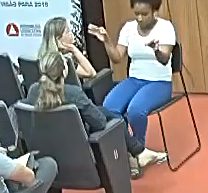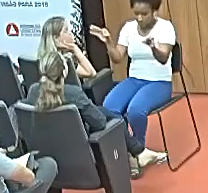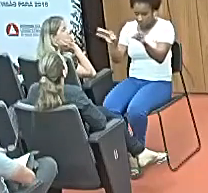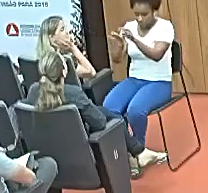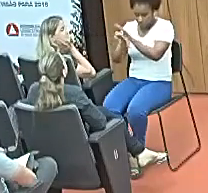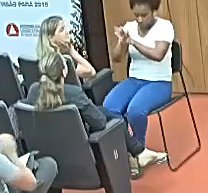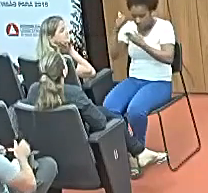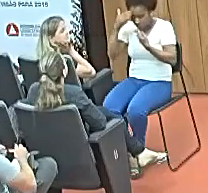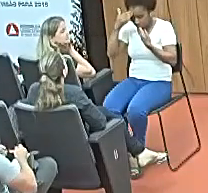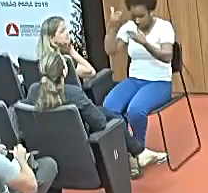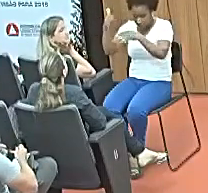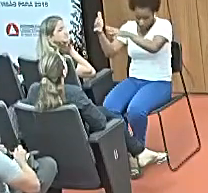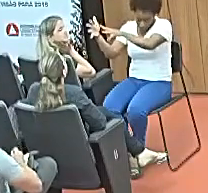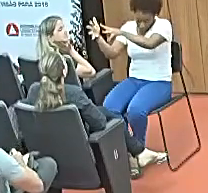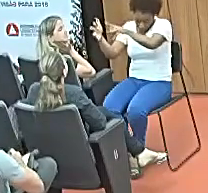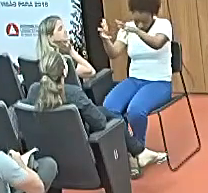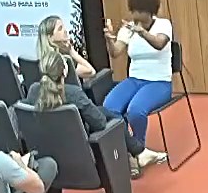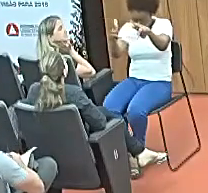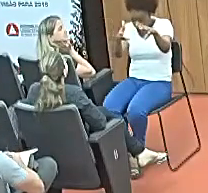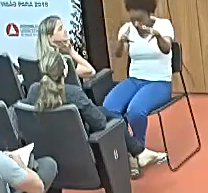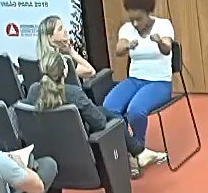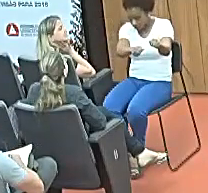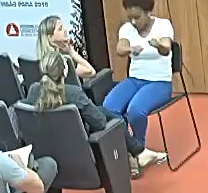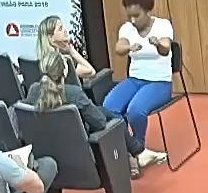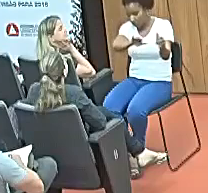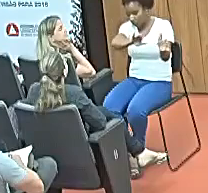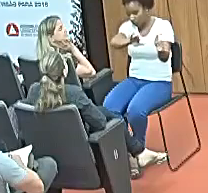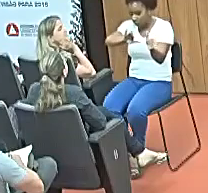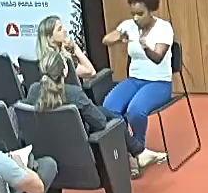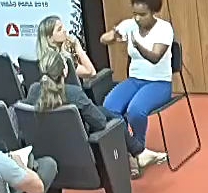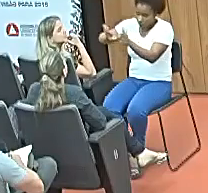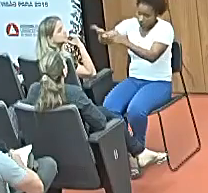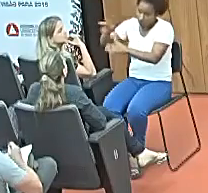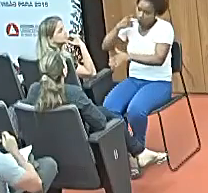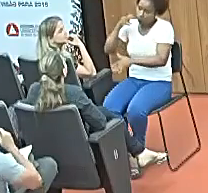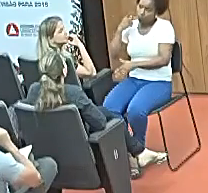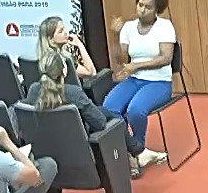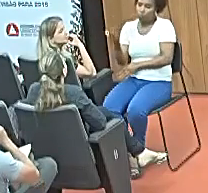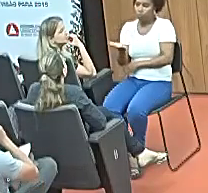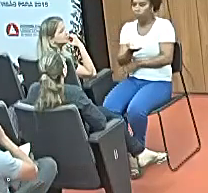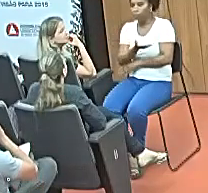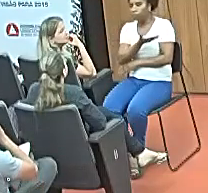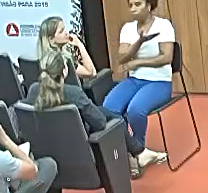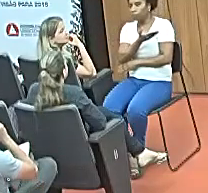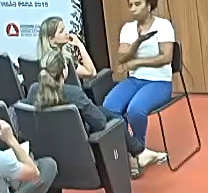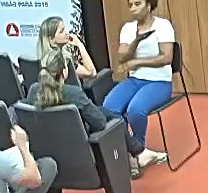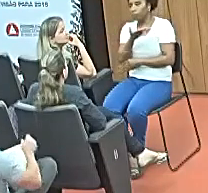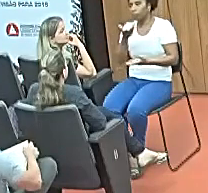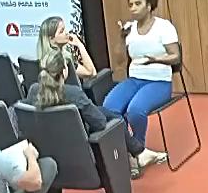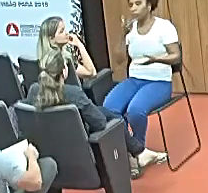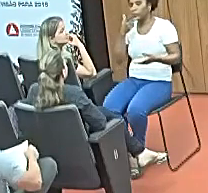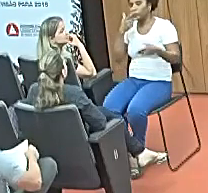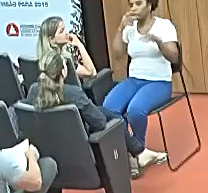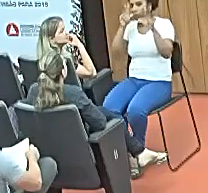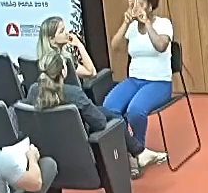obrigado rodrigo é o eixo infraestrutura logística com o tema município desenvolvimento regional pedro está